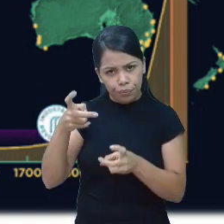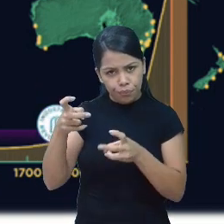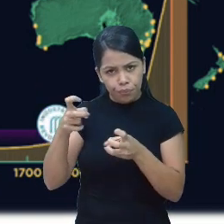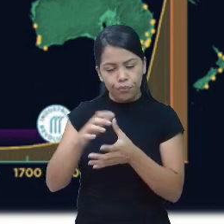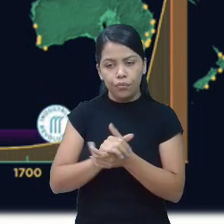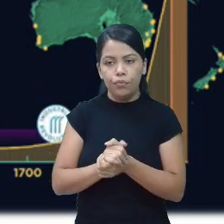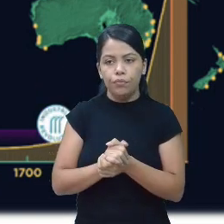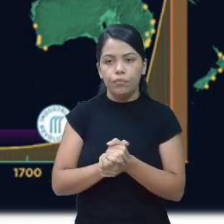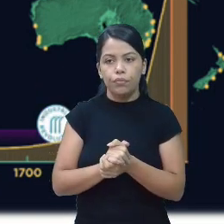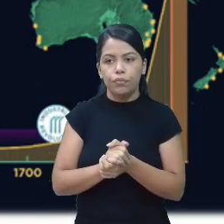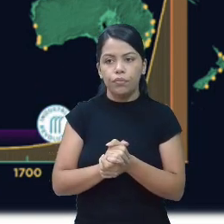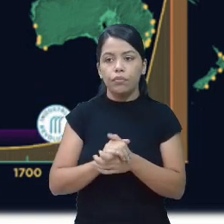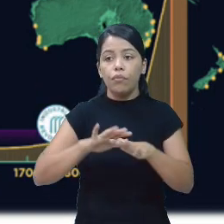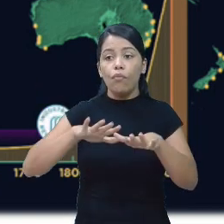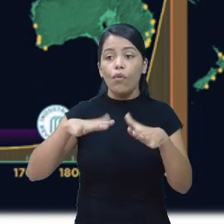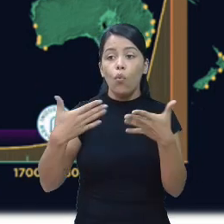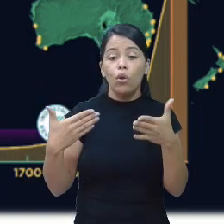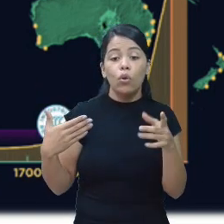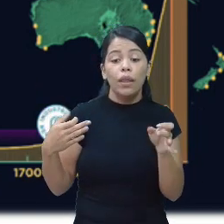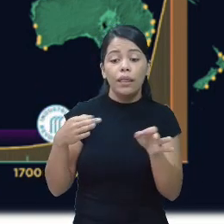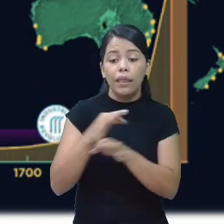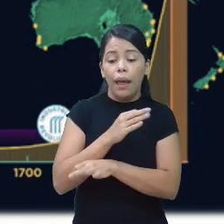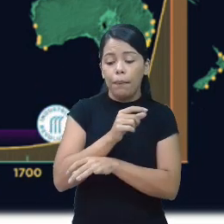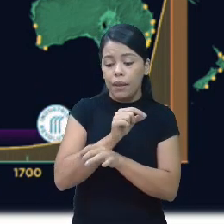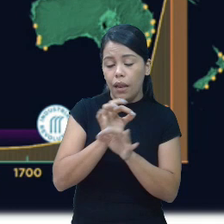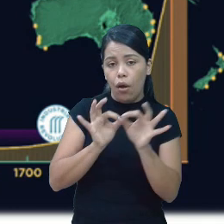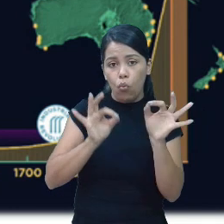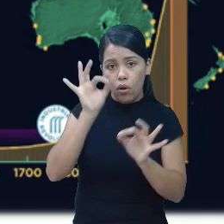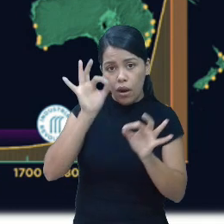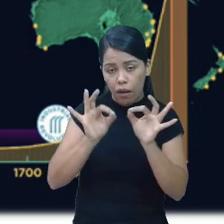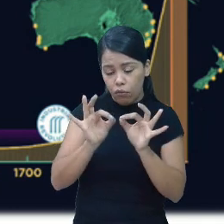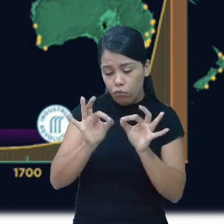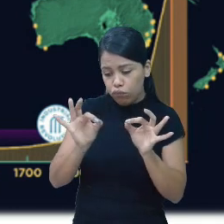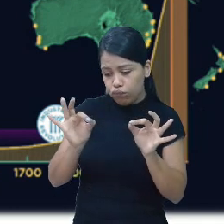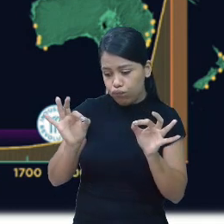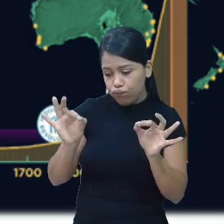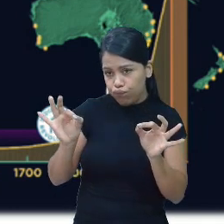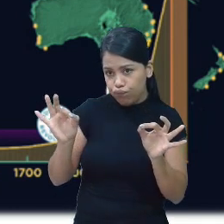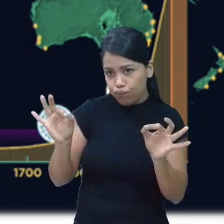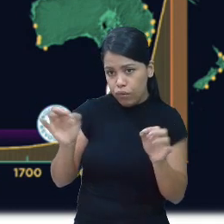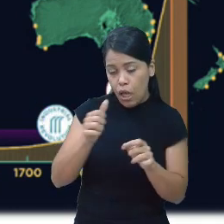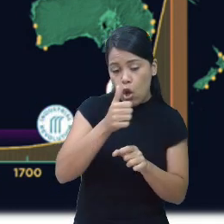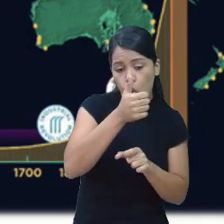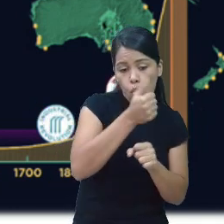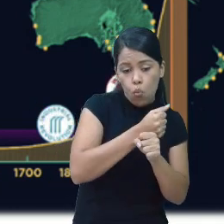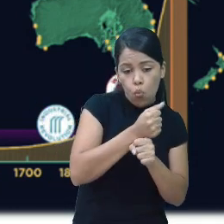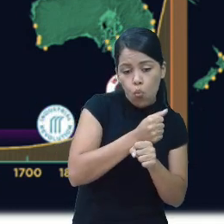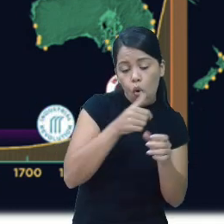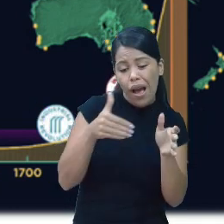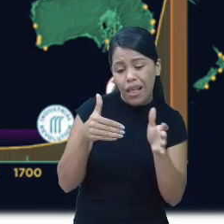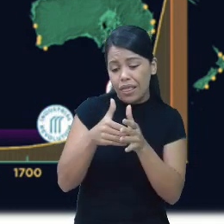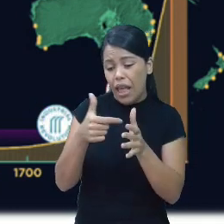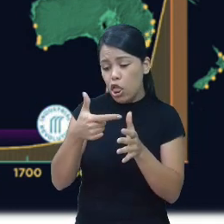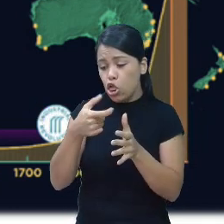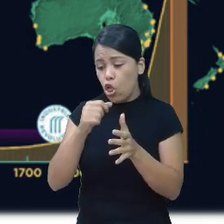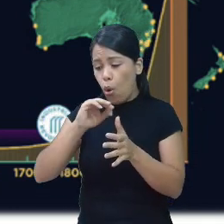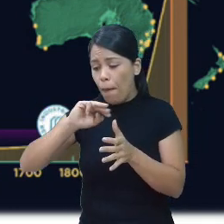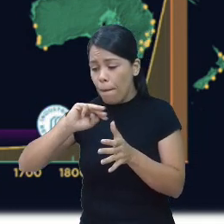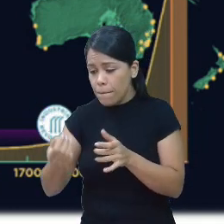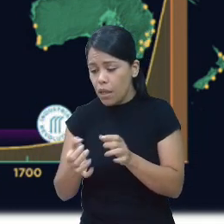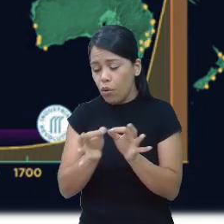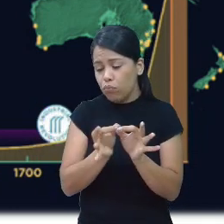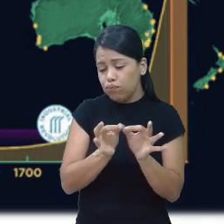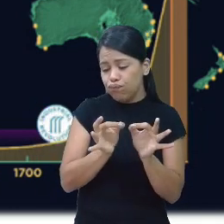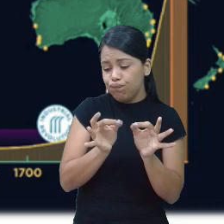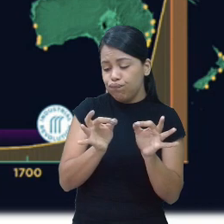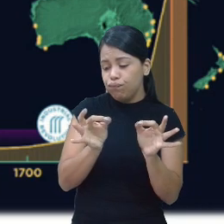Então, chegando ao fim desse gráfico aqui, nesse período do ano 1 até o ano 2000, observa também que a população ela se